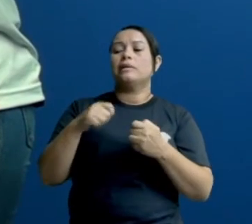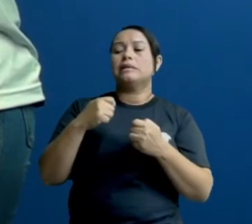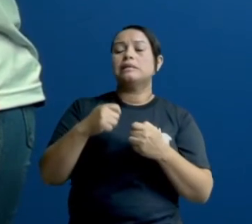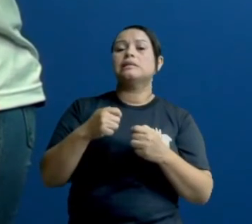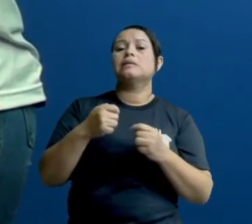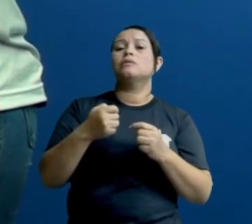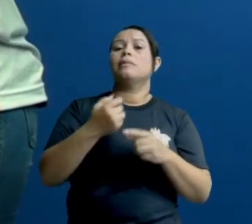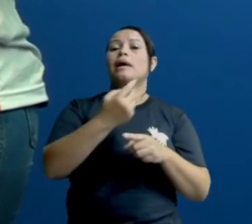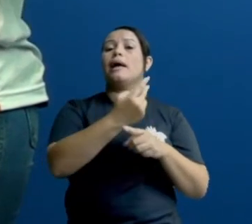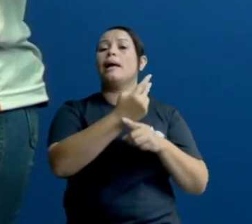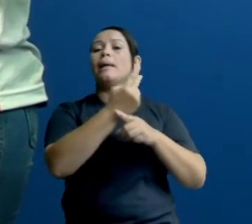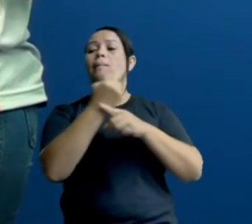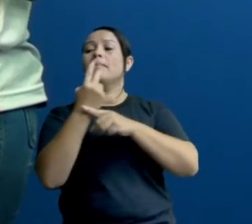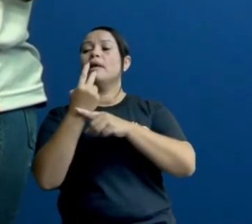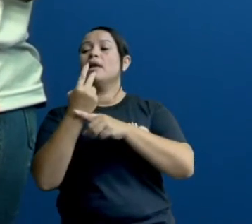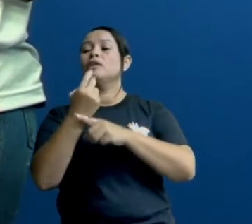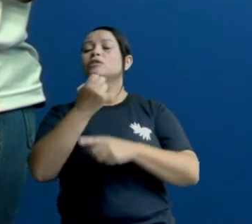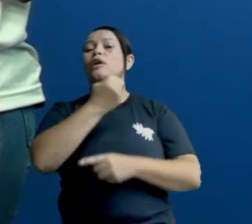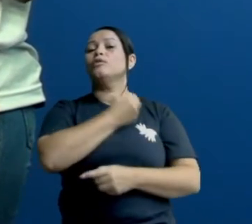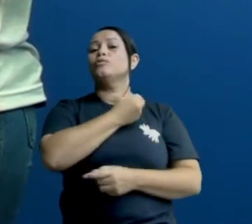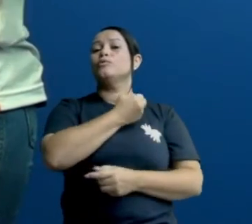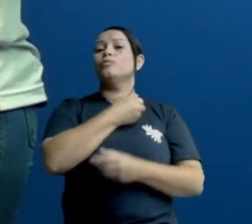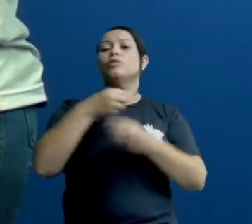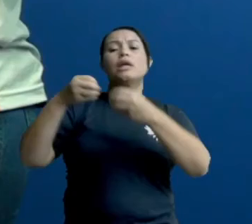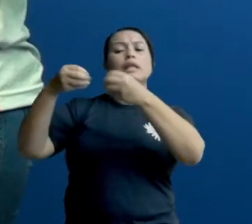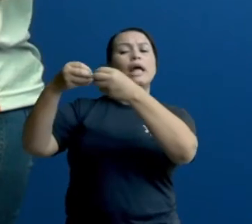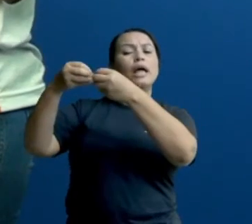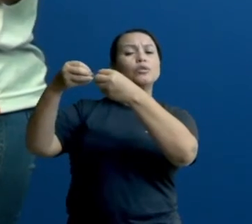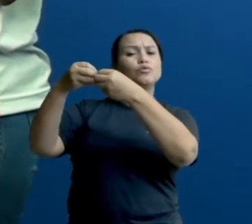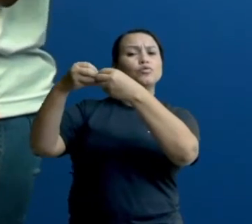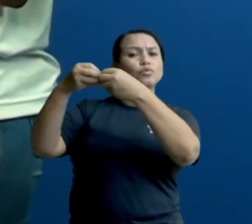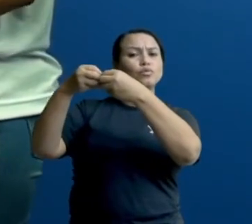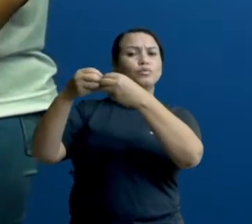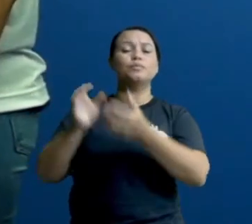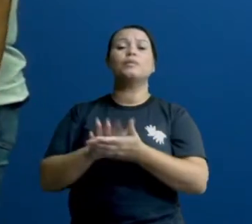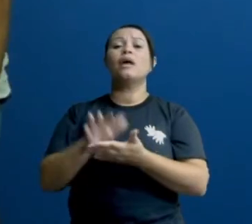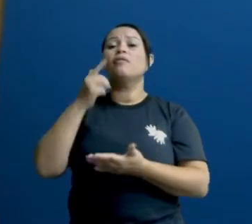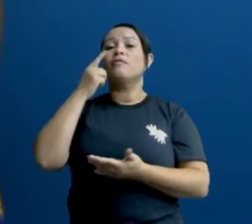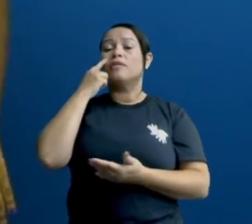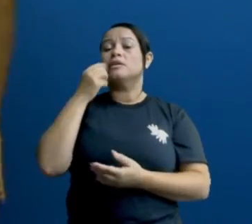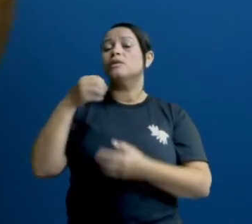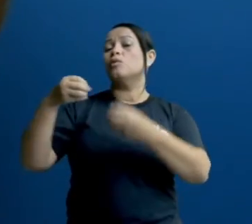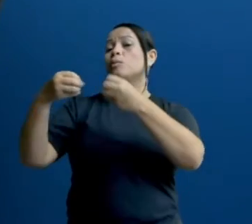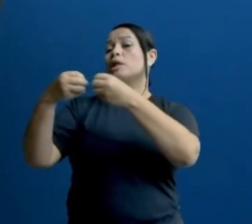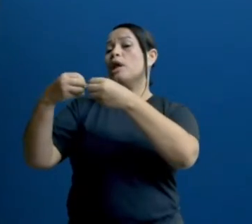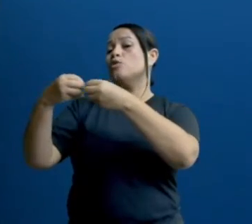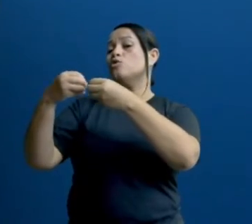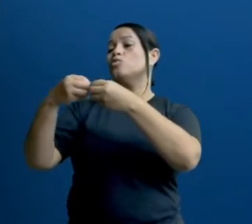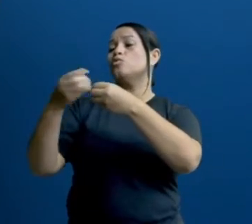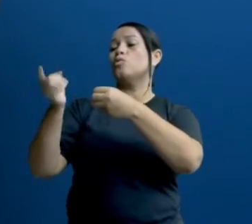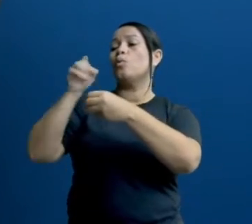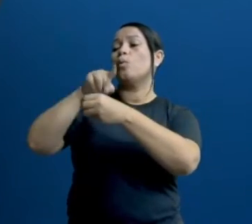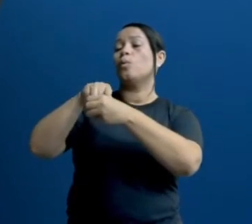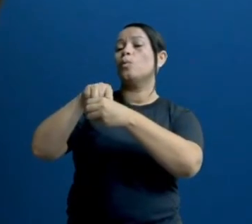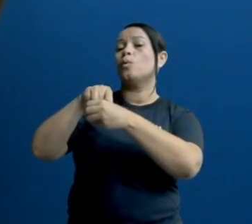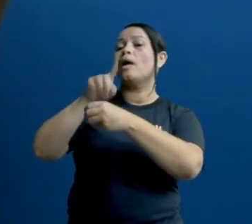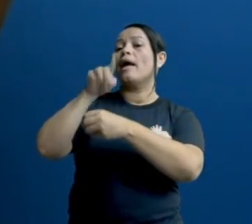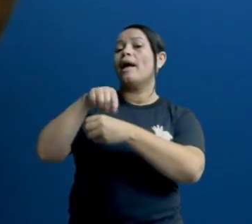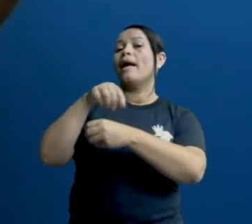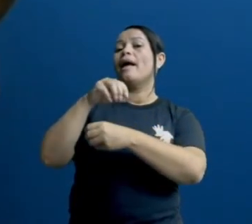pedir emprestado ao número que está mais próximo, a casa mais próxima. A casa mais próxima aqui é a casa